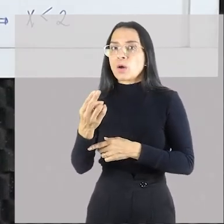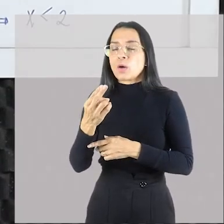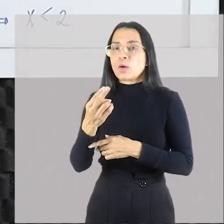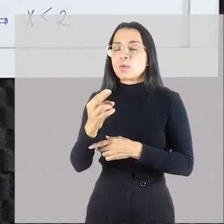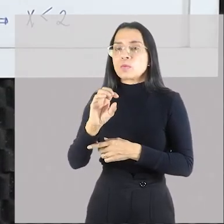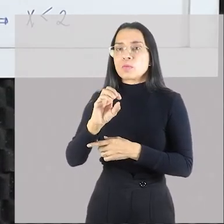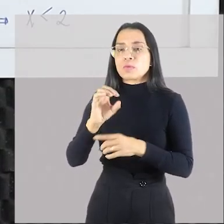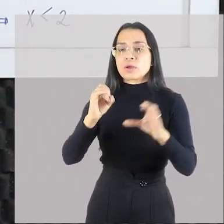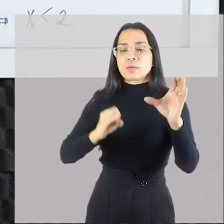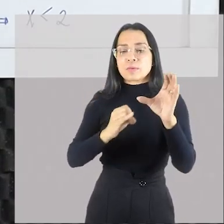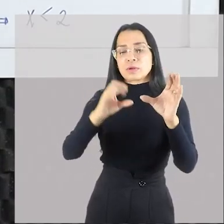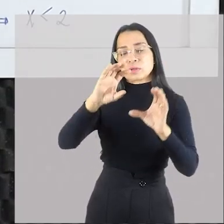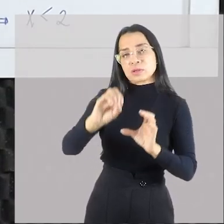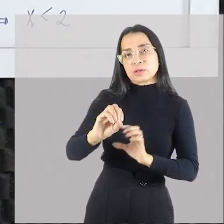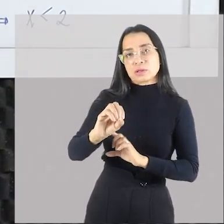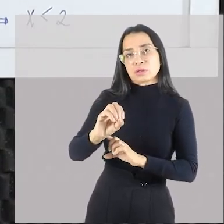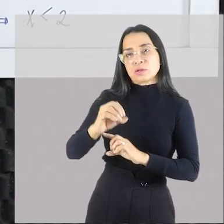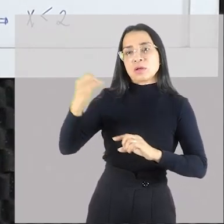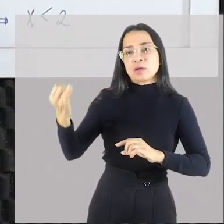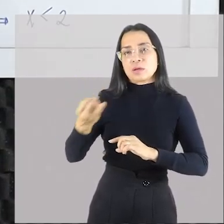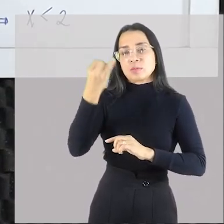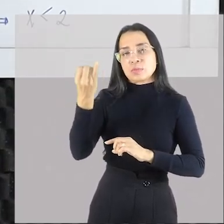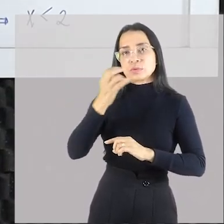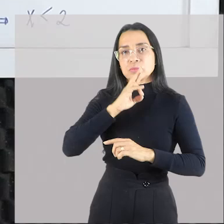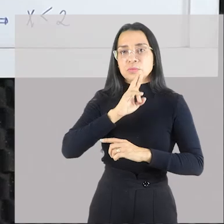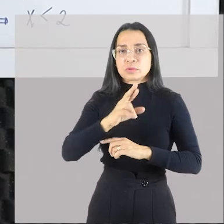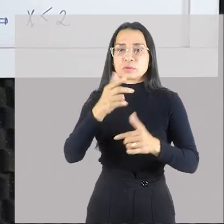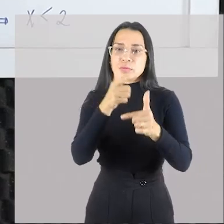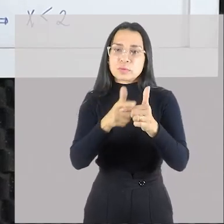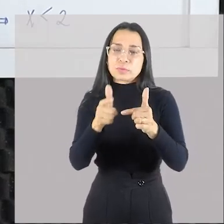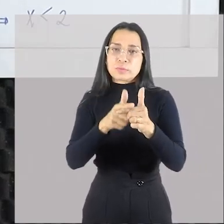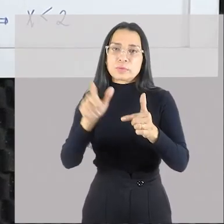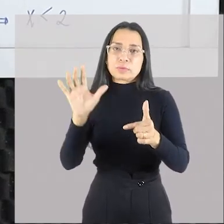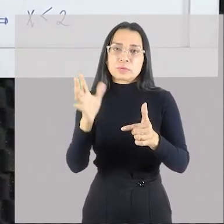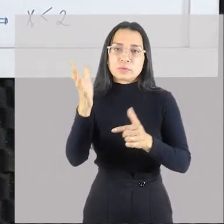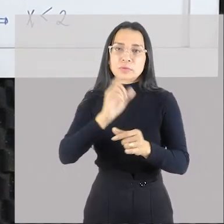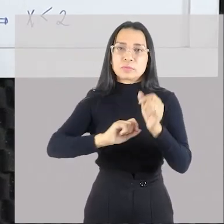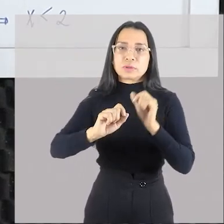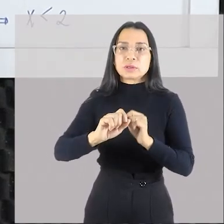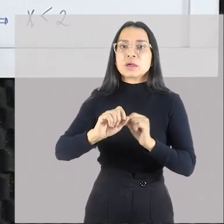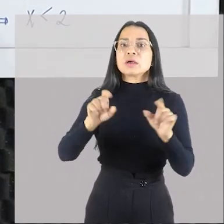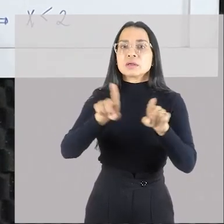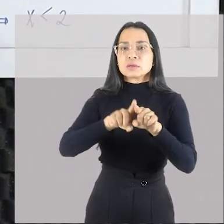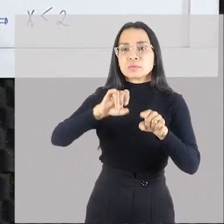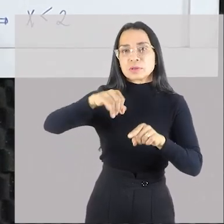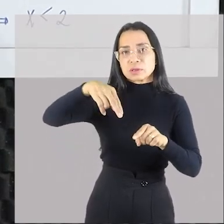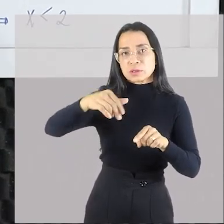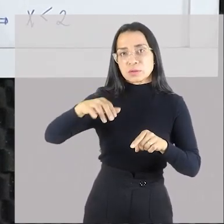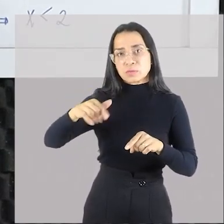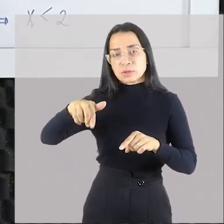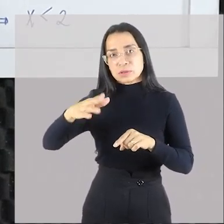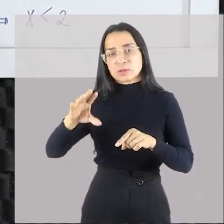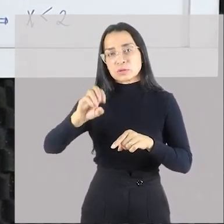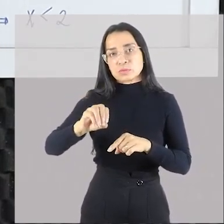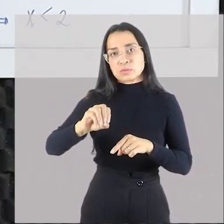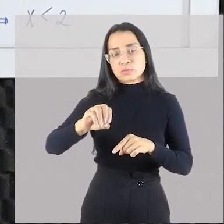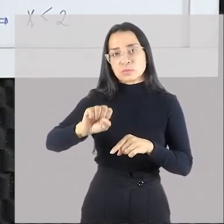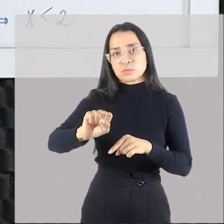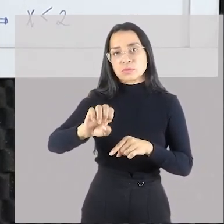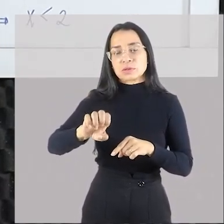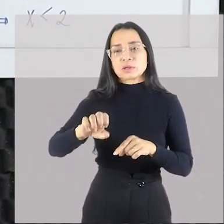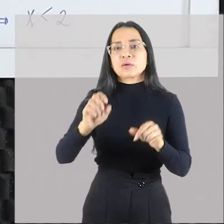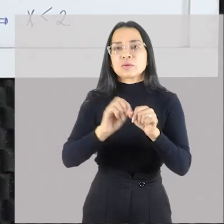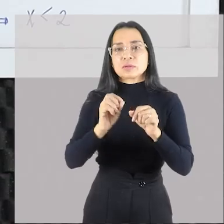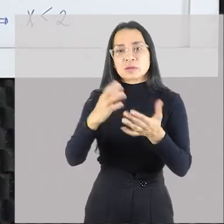função. Importante para resolver problema, importante para resolver inequações. Beleza? Vamos fazer aqui agora alguns exercícios